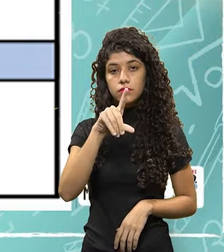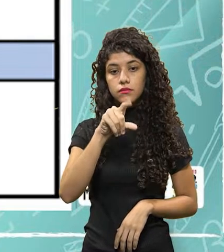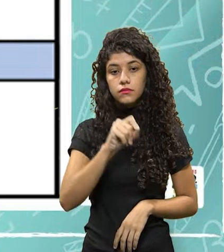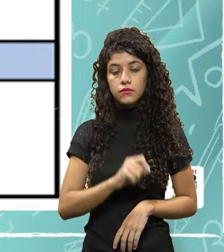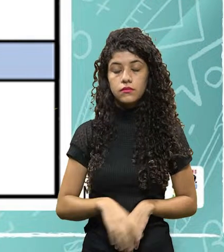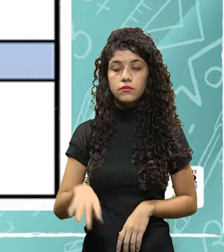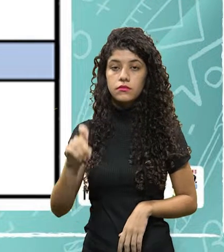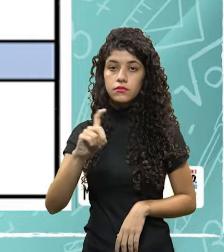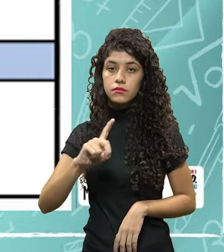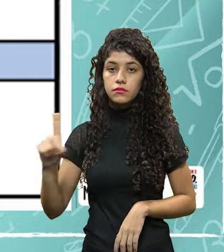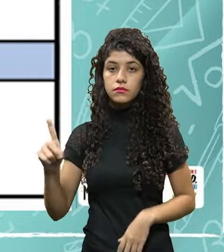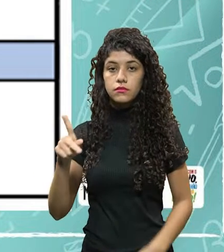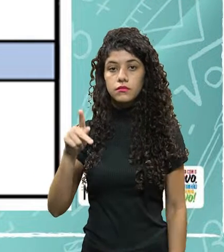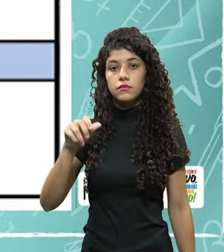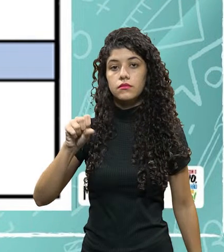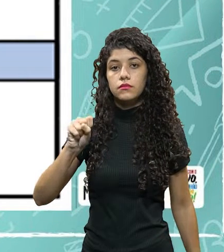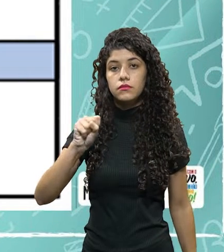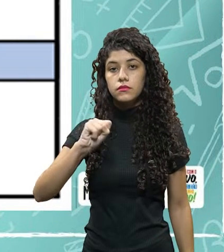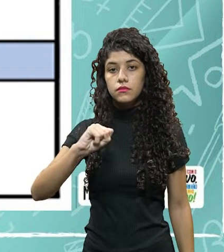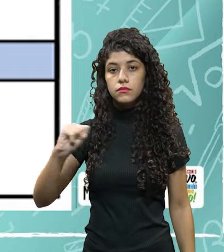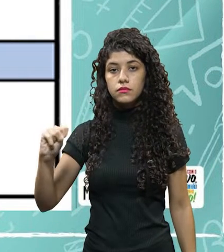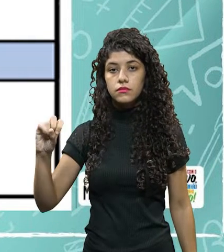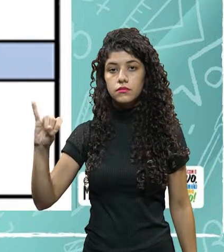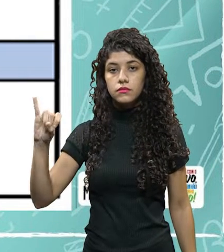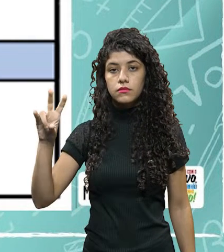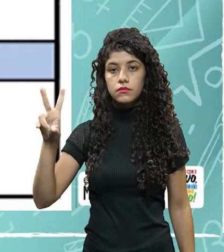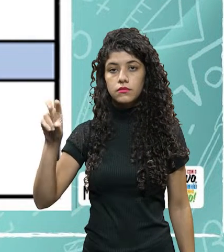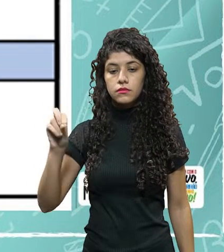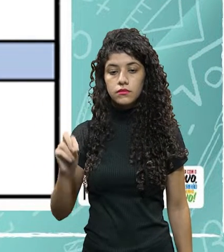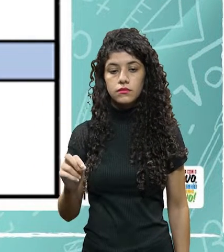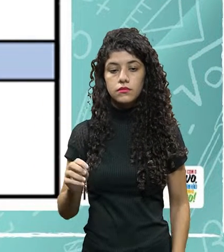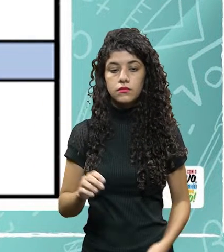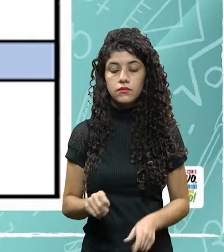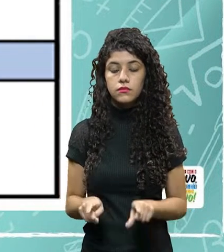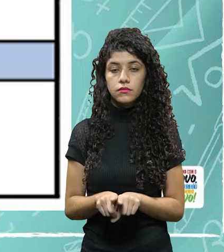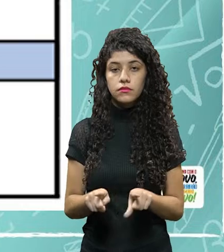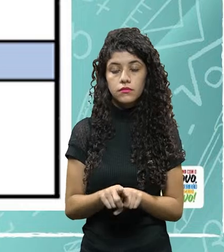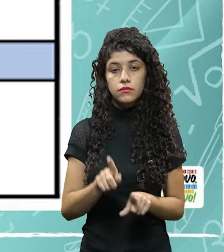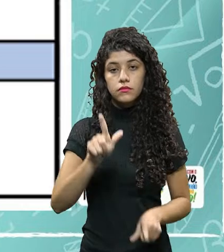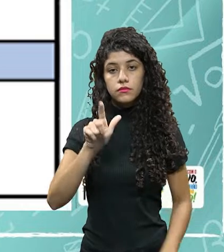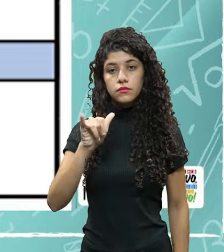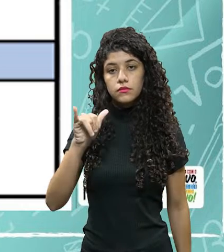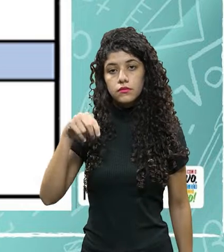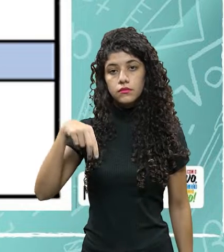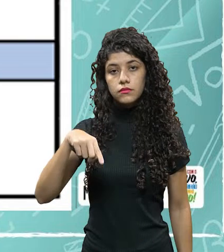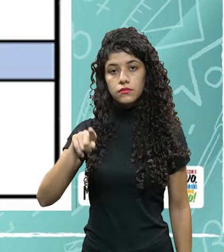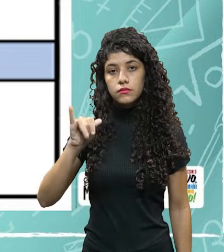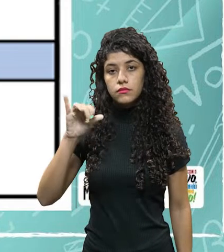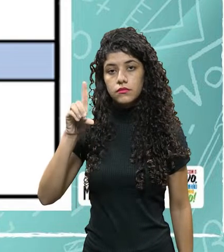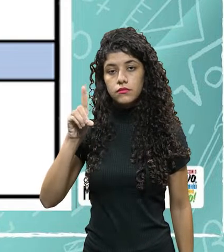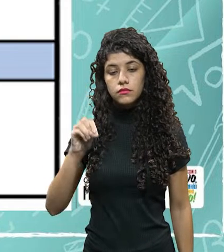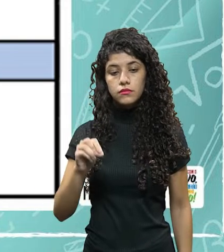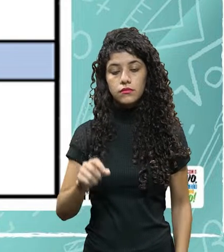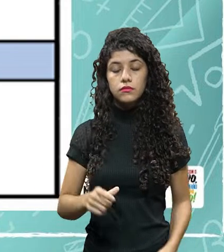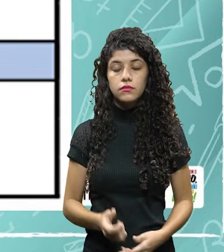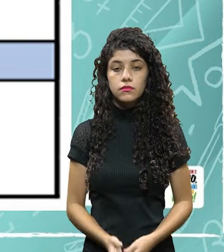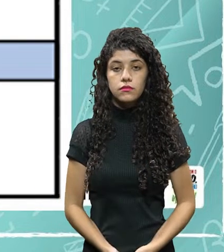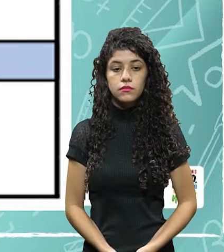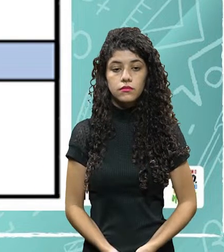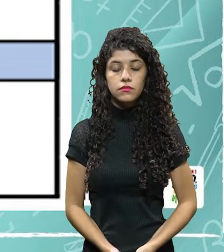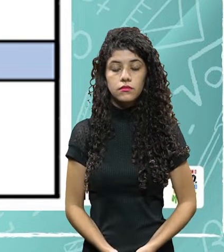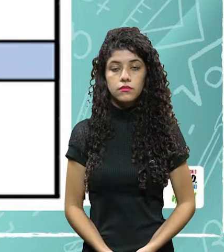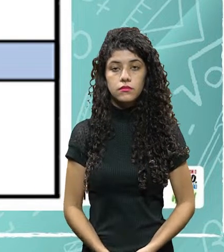lado direito o passivo com origem, e logo abaixo o patrimônio líquido também com origem. Então observamos aqui na